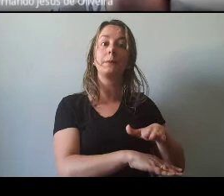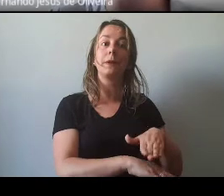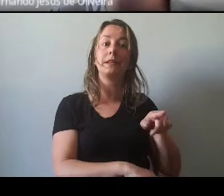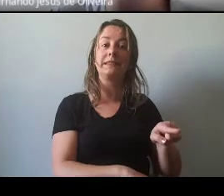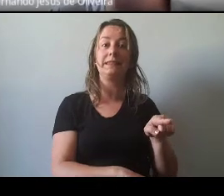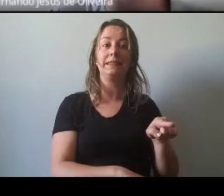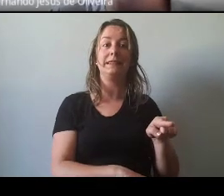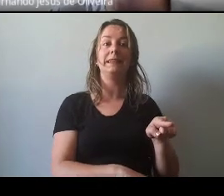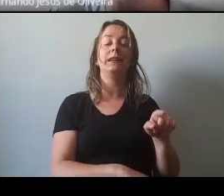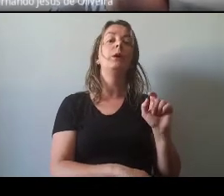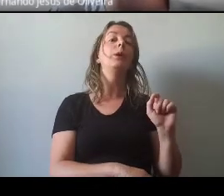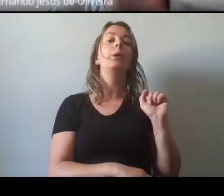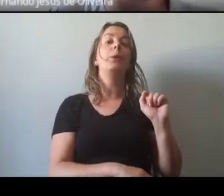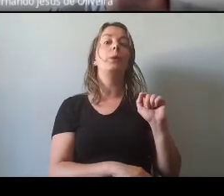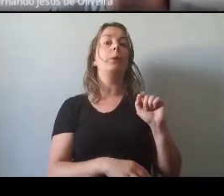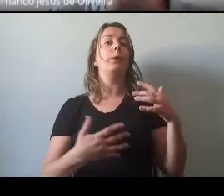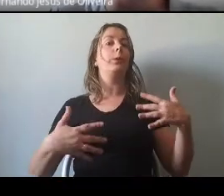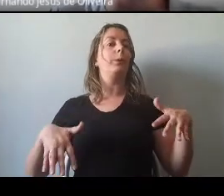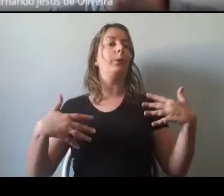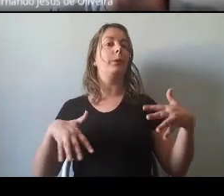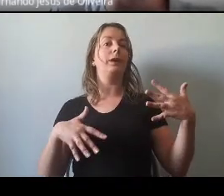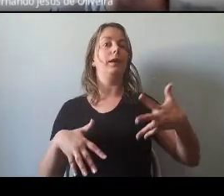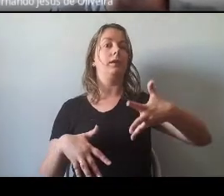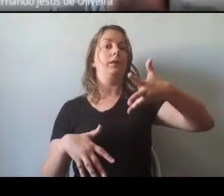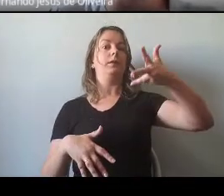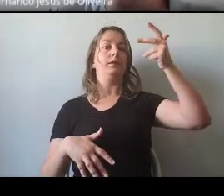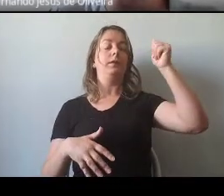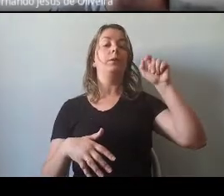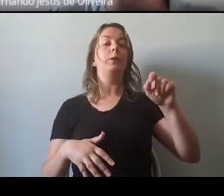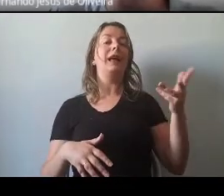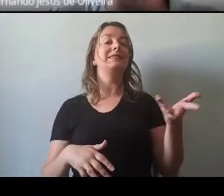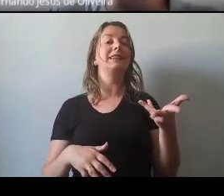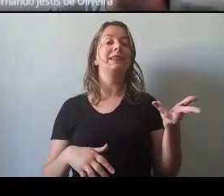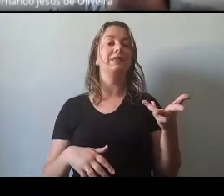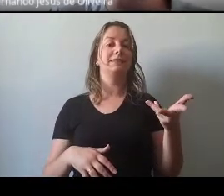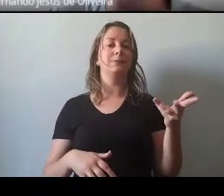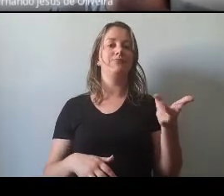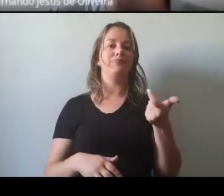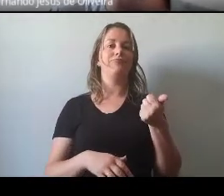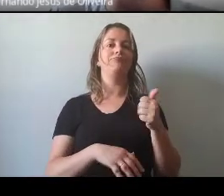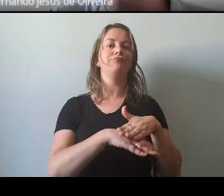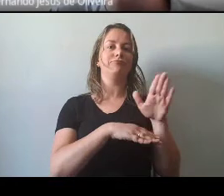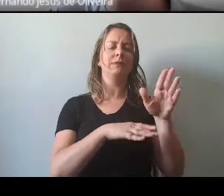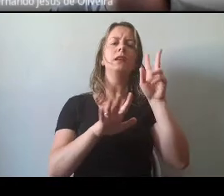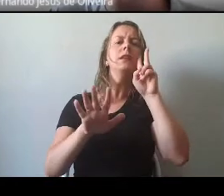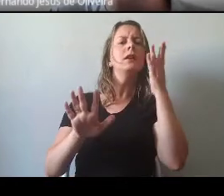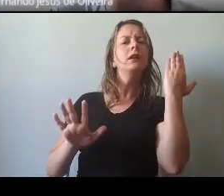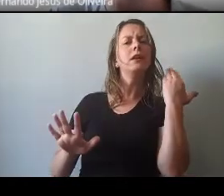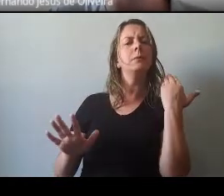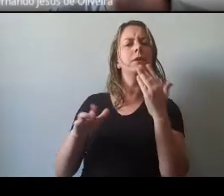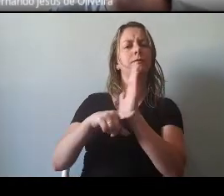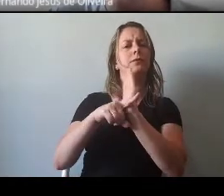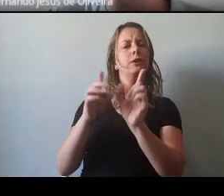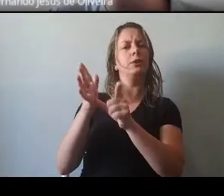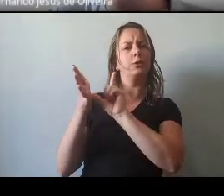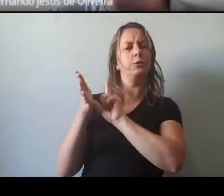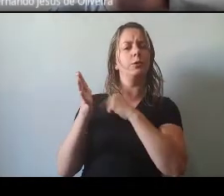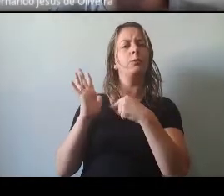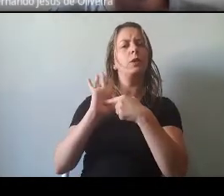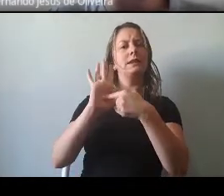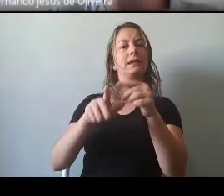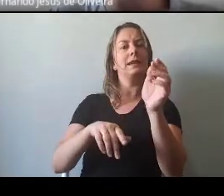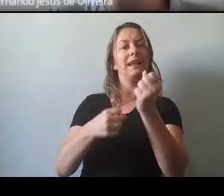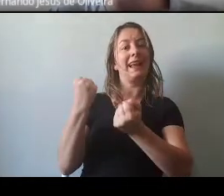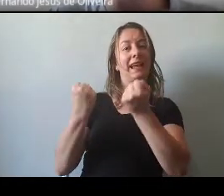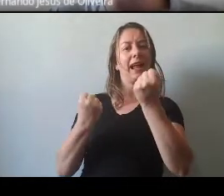5 segundos ele tem 50. Então, é uma aceleração muito grande. Só para vocês lembrarem, no outro vídeo eu mostrei para vocês que um dos carros